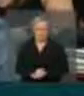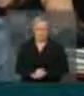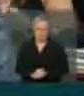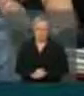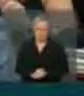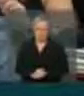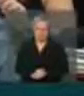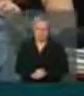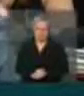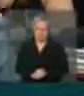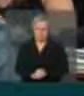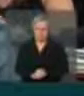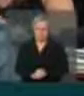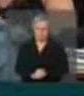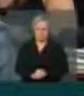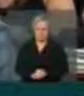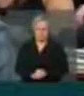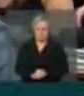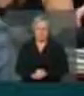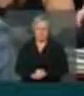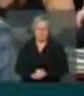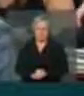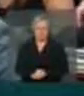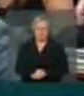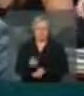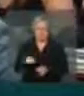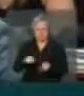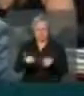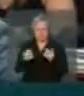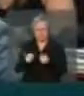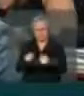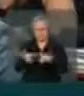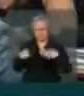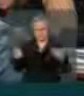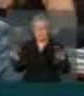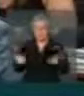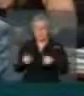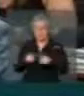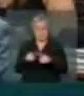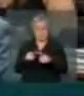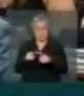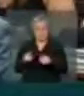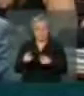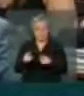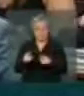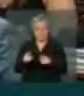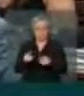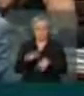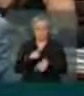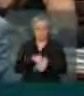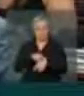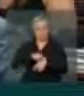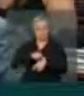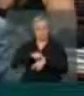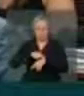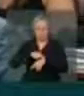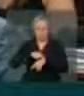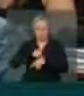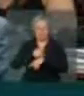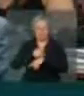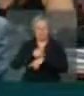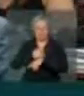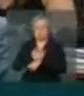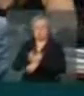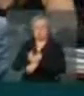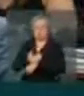estourou o tempo do deputado. Essa sessão aqui, mas o atraso do deputado Marquezão, a explicar aos colegas aqui, foi unicamente que ele está com o